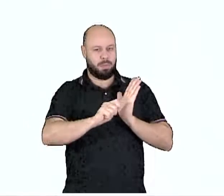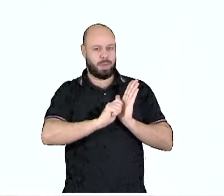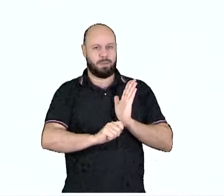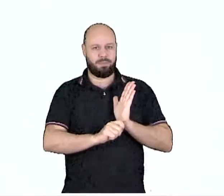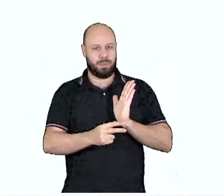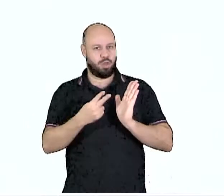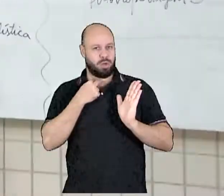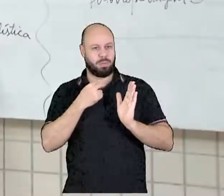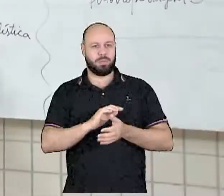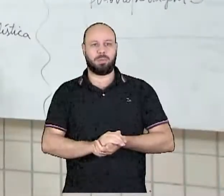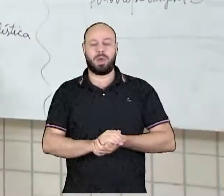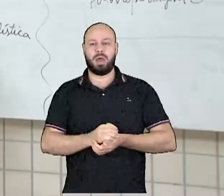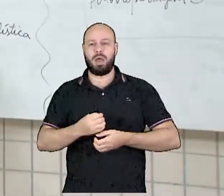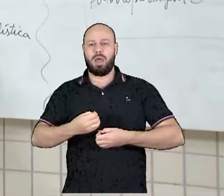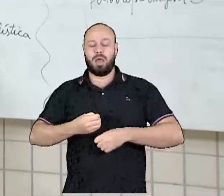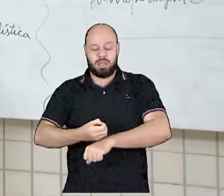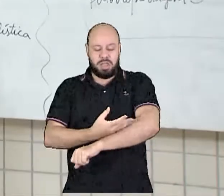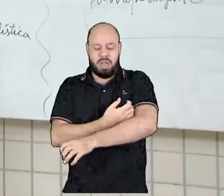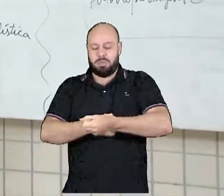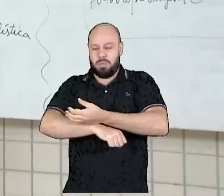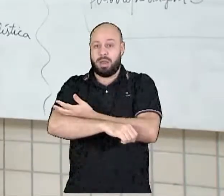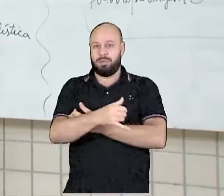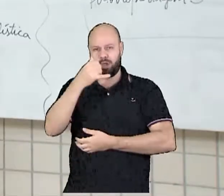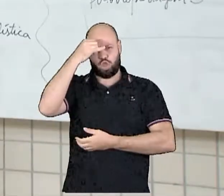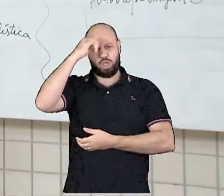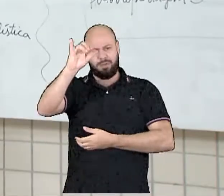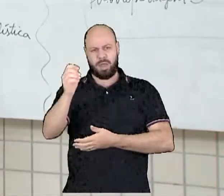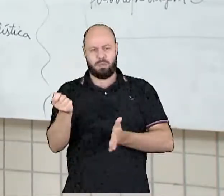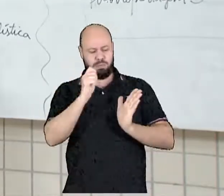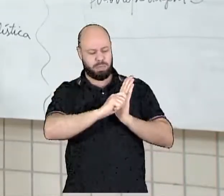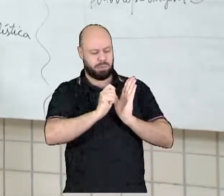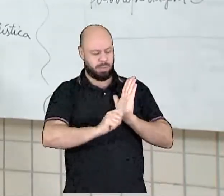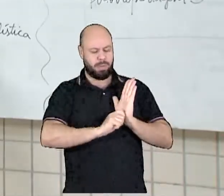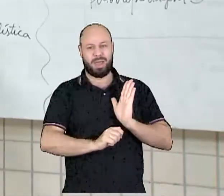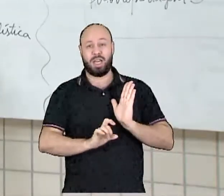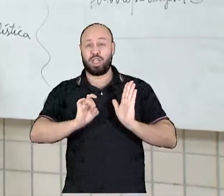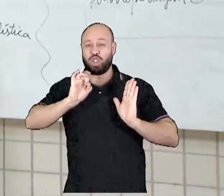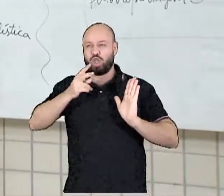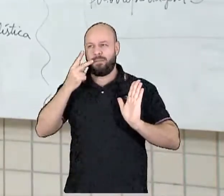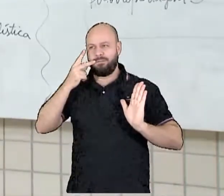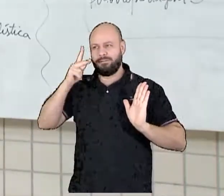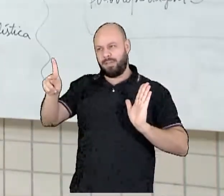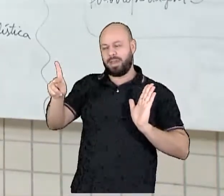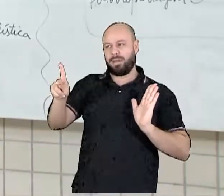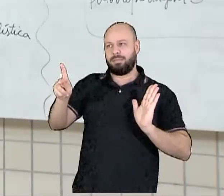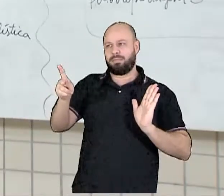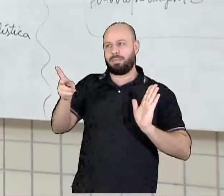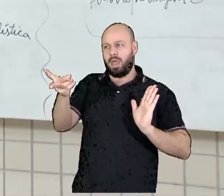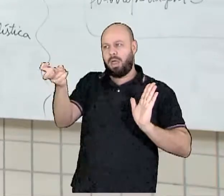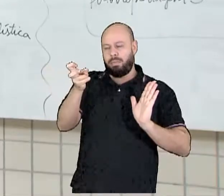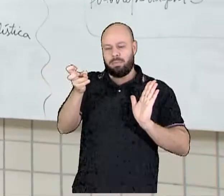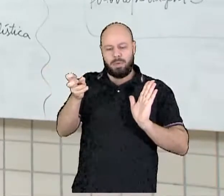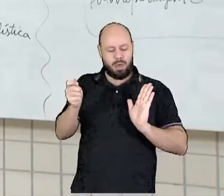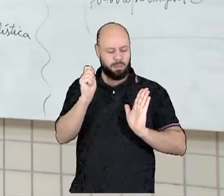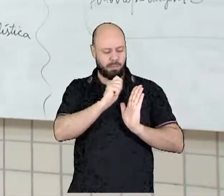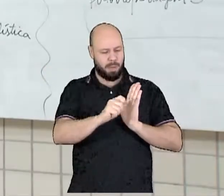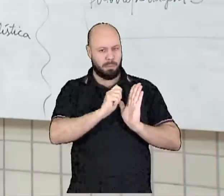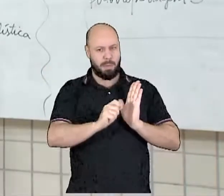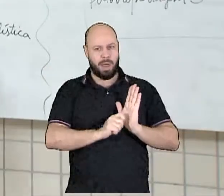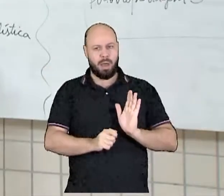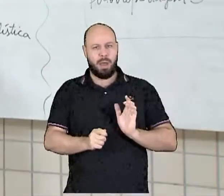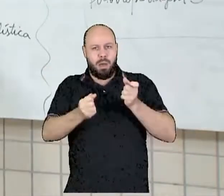falei, sentimentos devem ser o quê? Evitados. Vocês devem falar apenas o que está na imagem, descrever